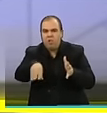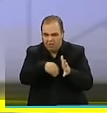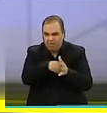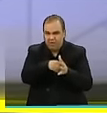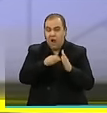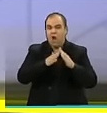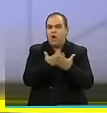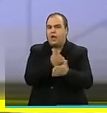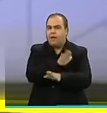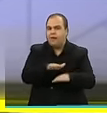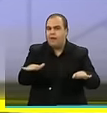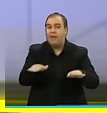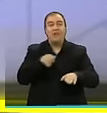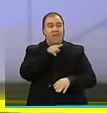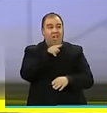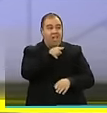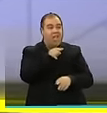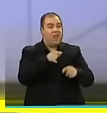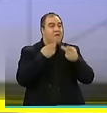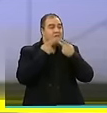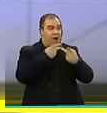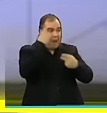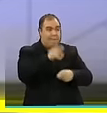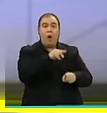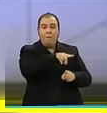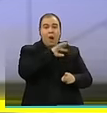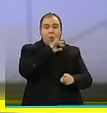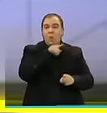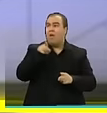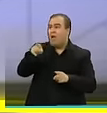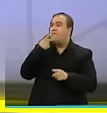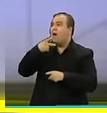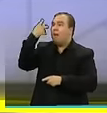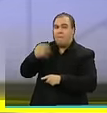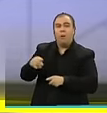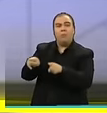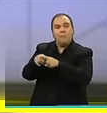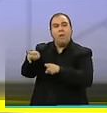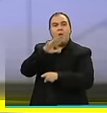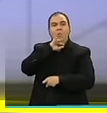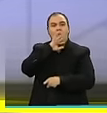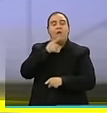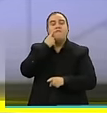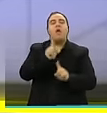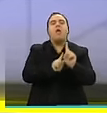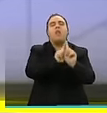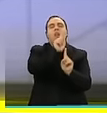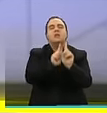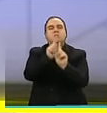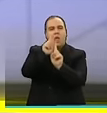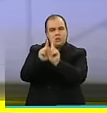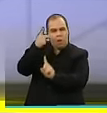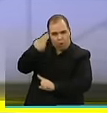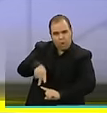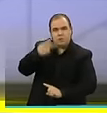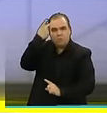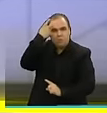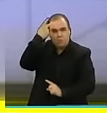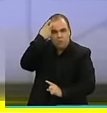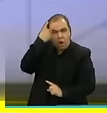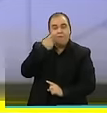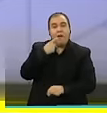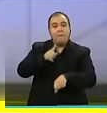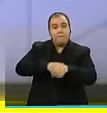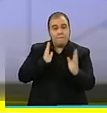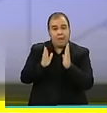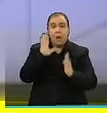rasgado, de um condenado e outro que pode ser condenado. Quem mais ganhou licitação aqui em São Paulo, em período emergencial,